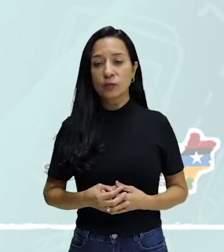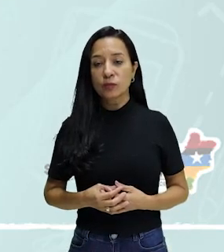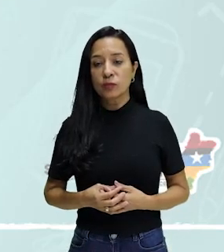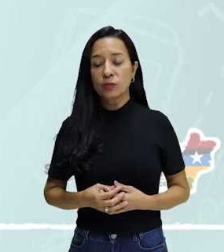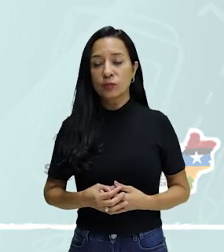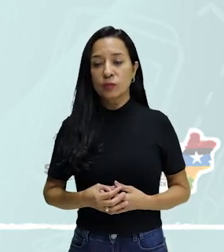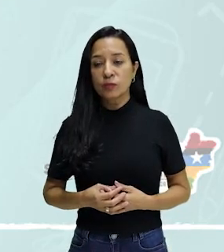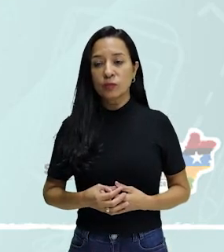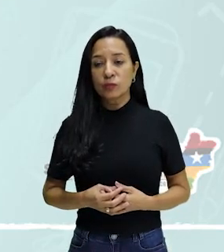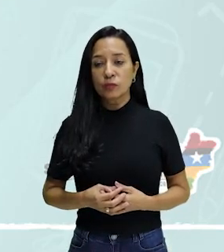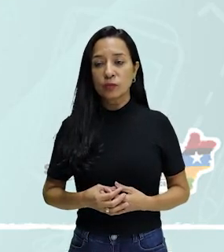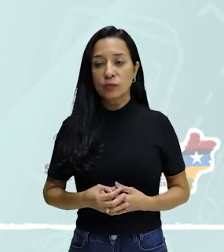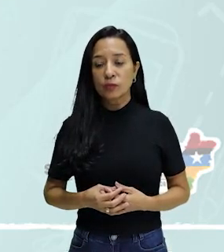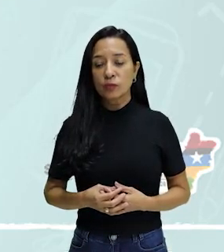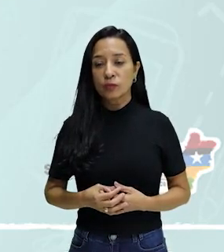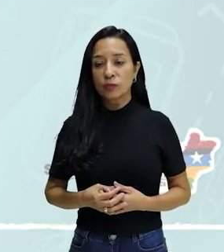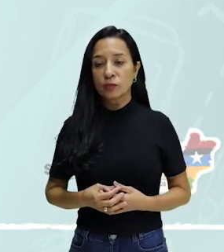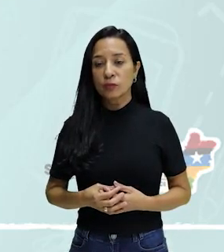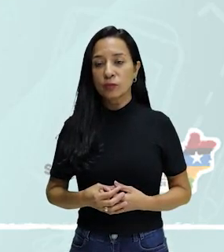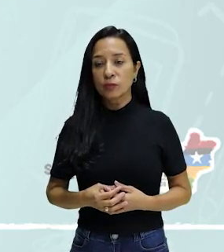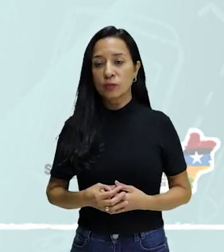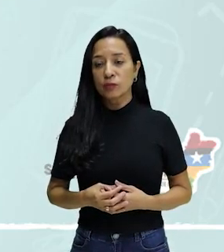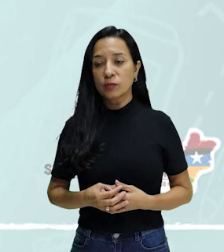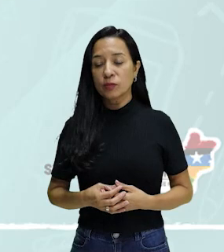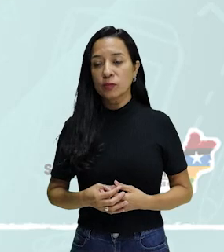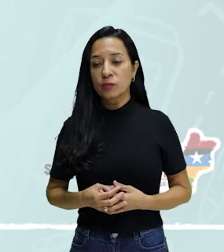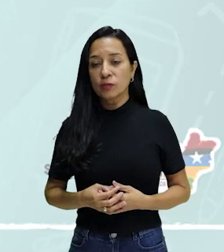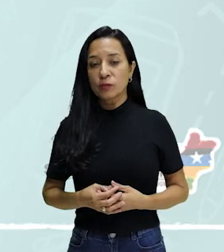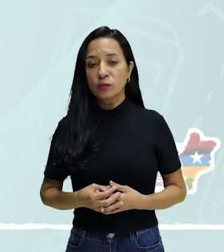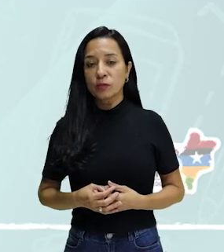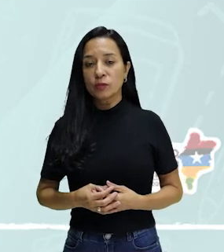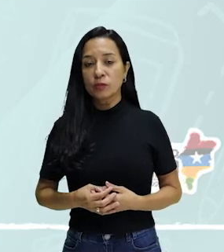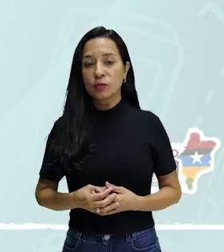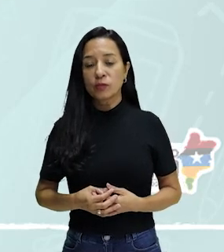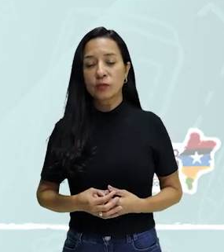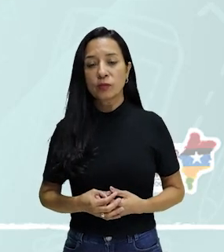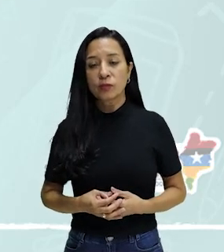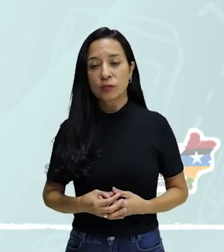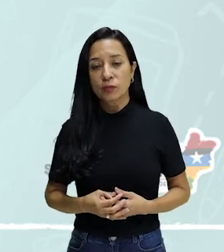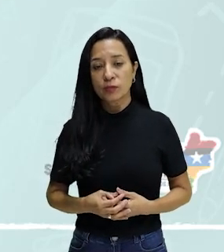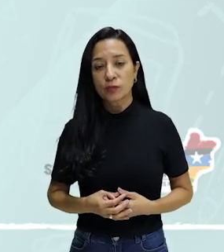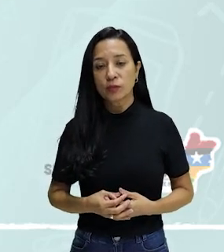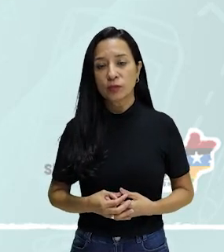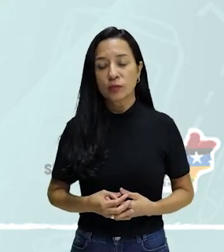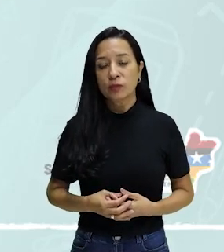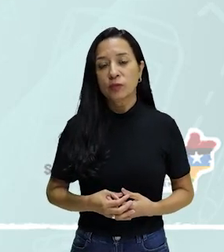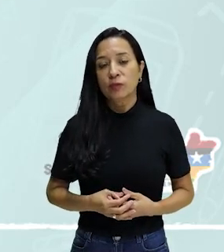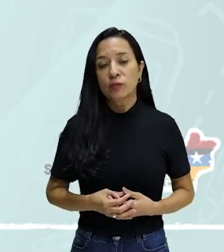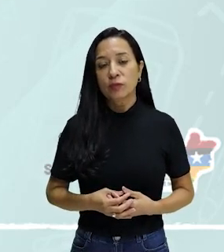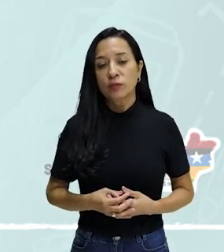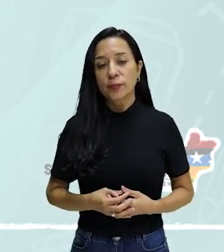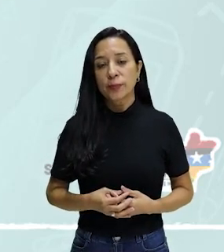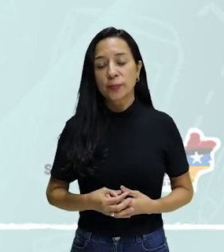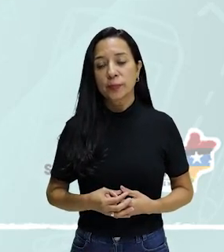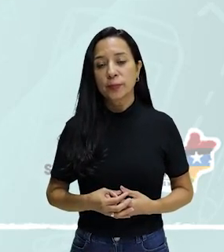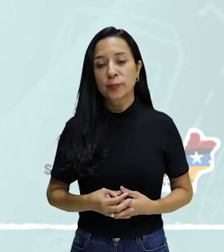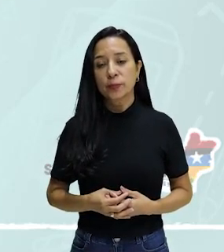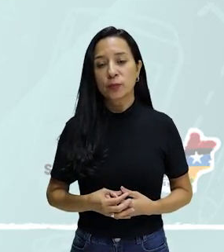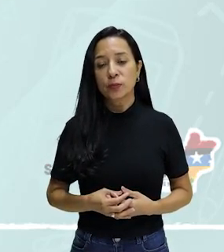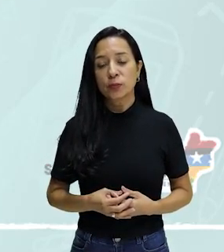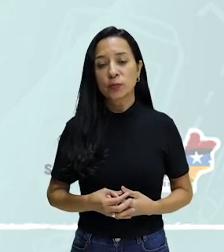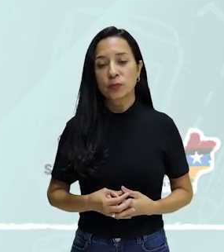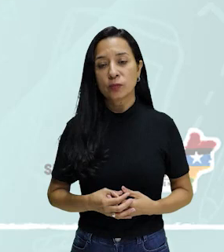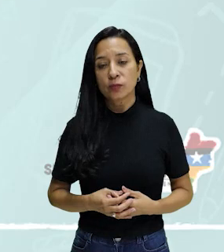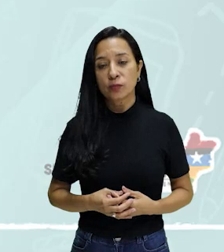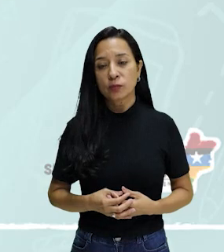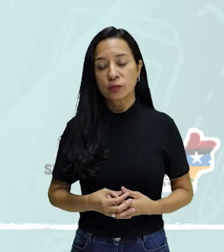fenômeno, o agricultor descobre que isso é também observado em outras plantas herbáceas de pequeno porte.